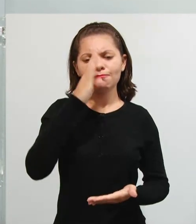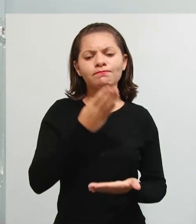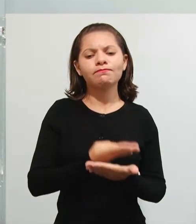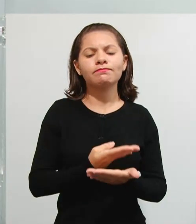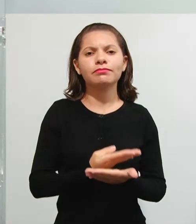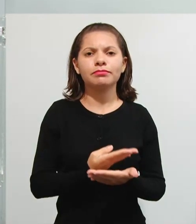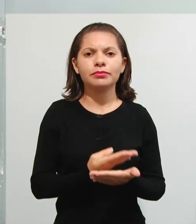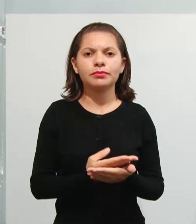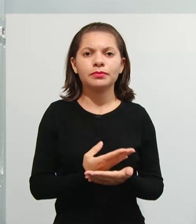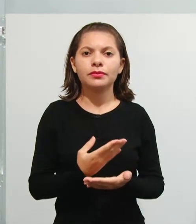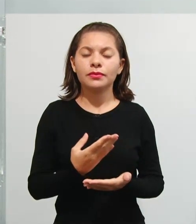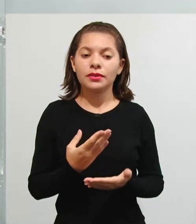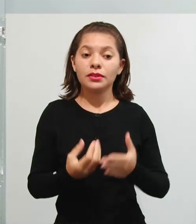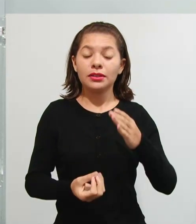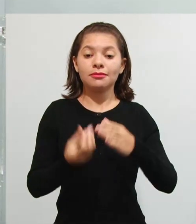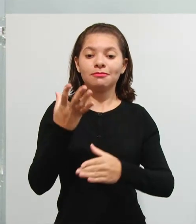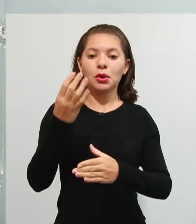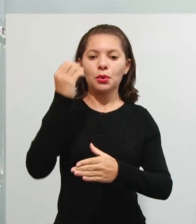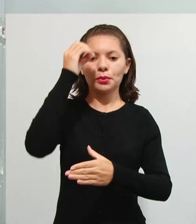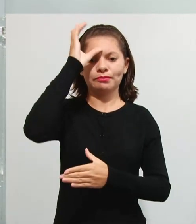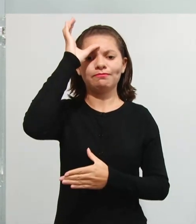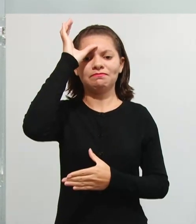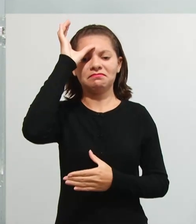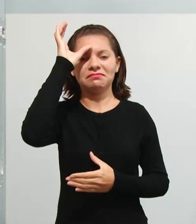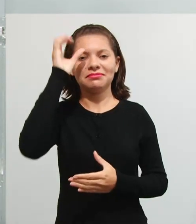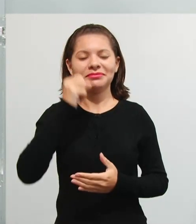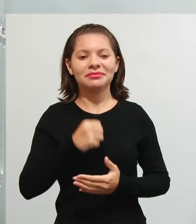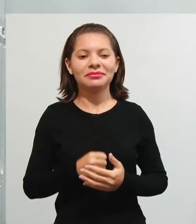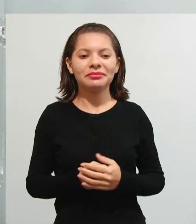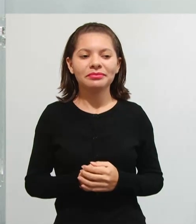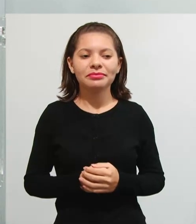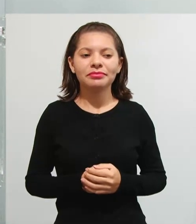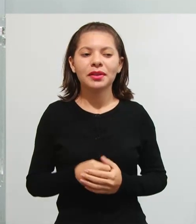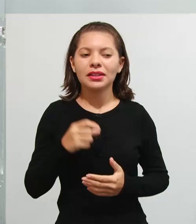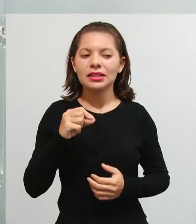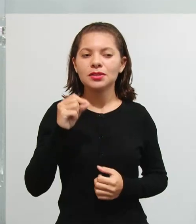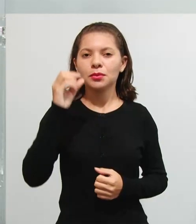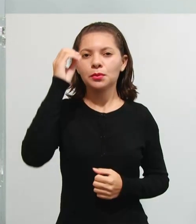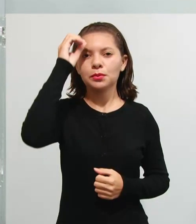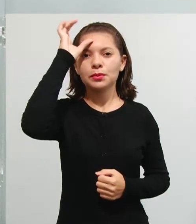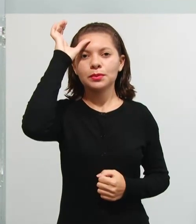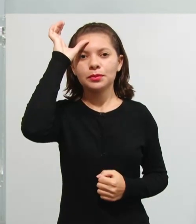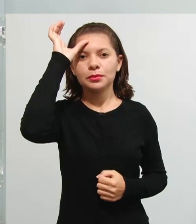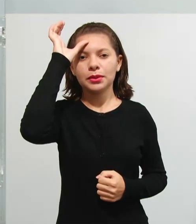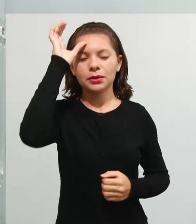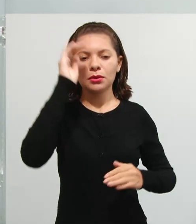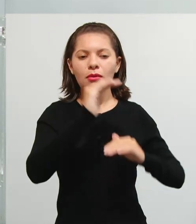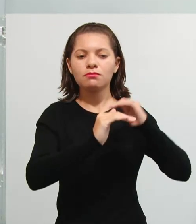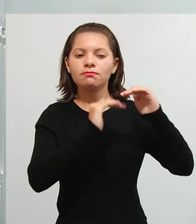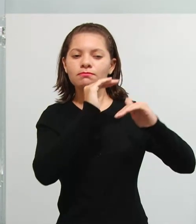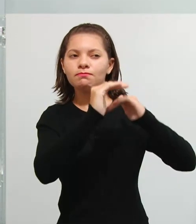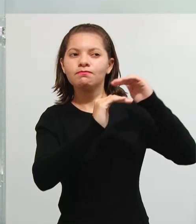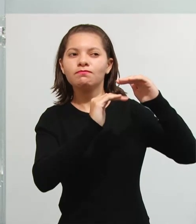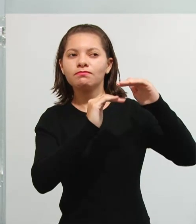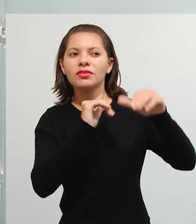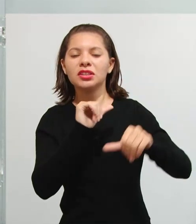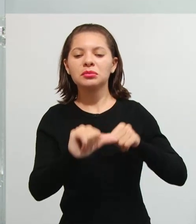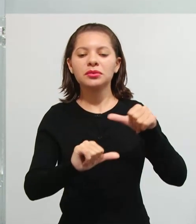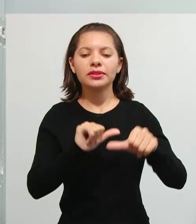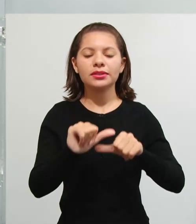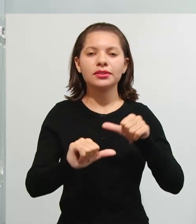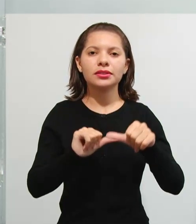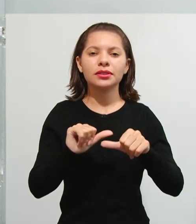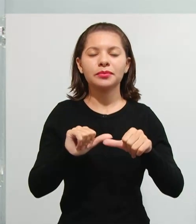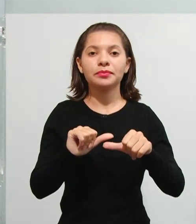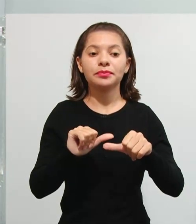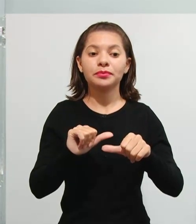isso é que é gerar o conhecimento e através desse conhecimento, promover as mudanças, tá? Então,